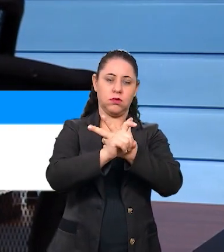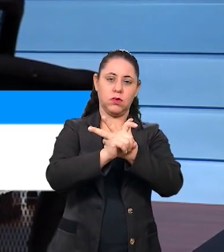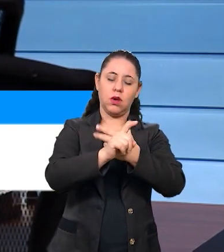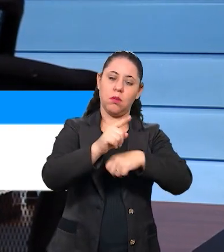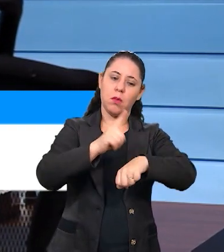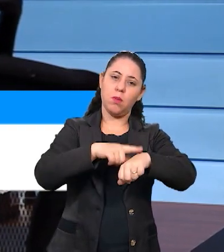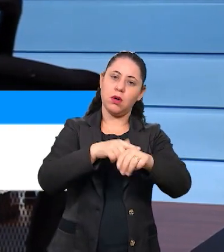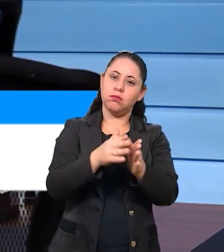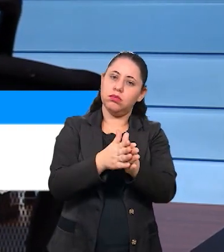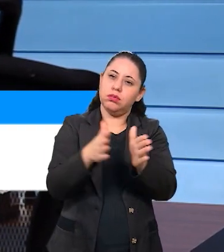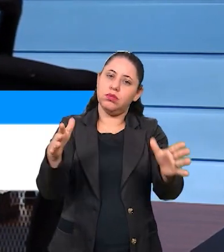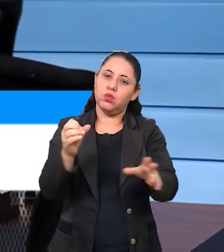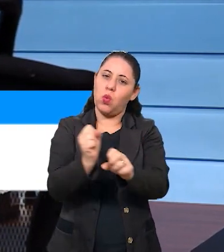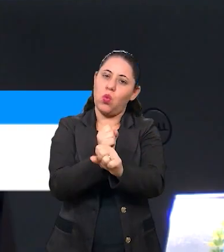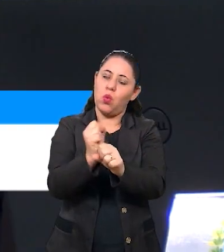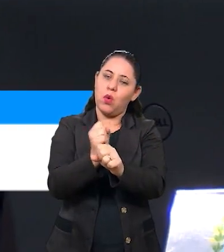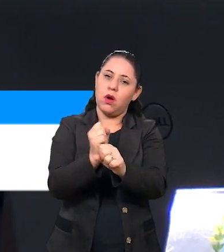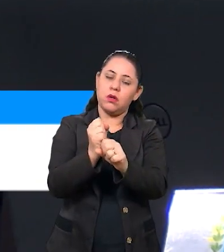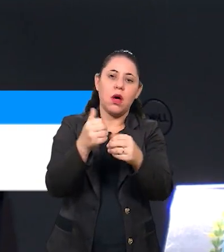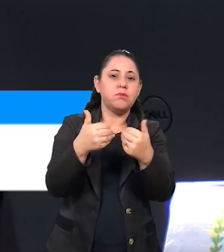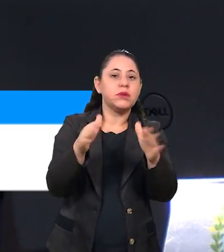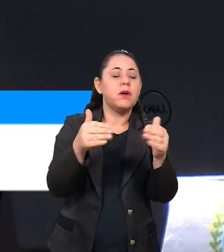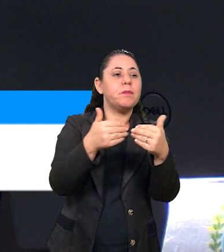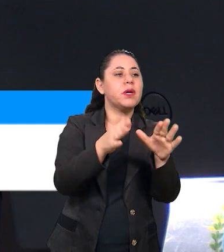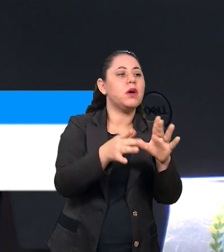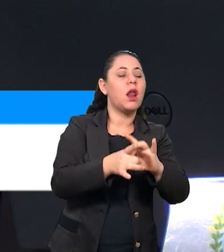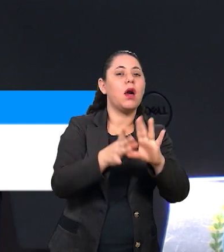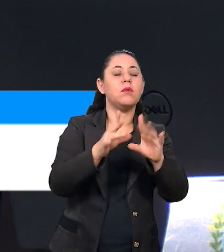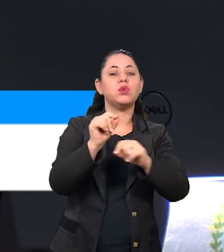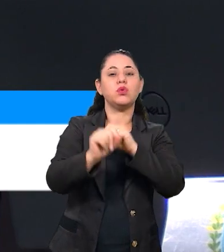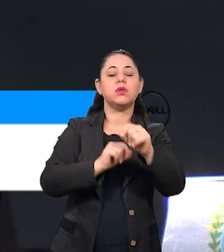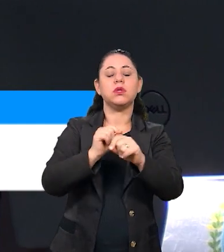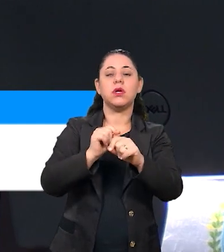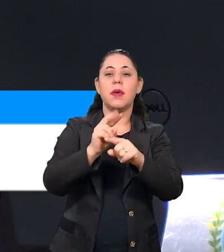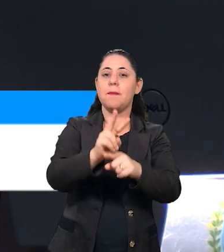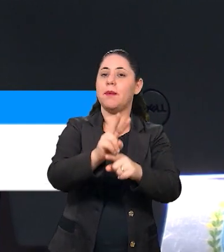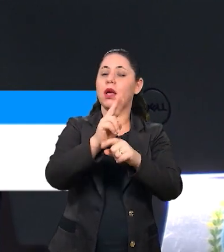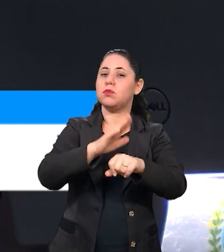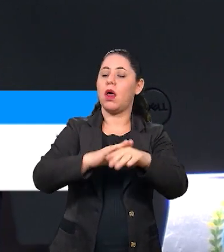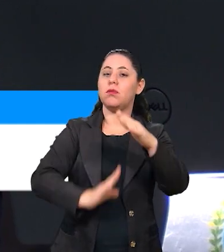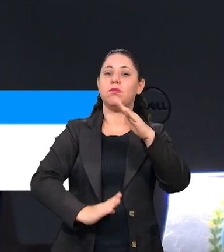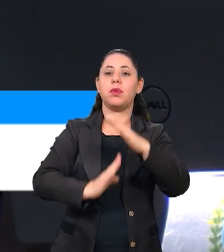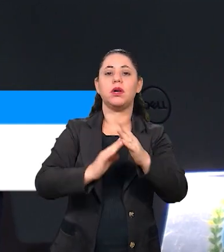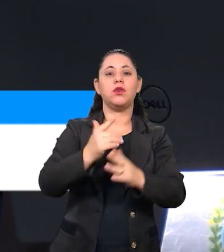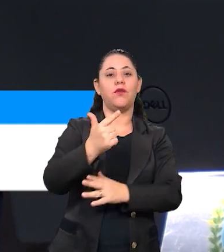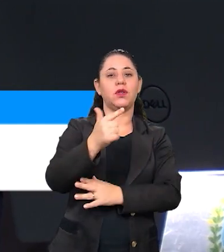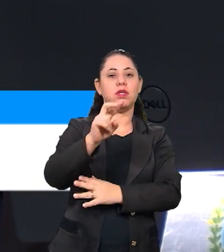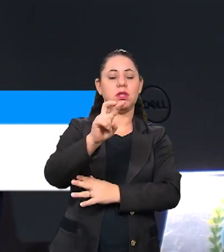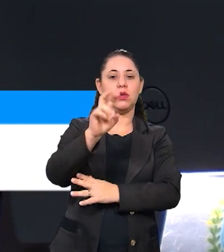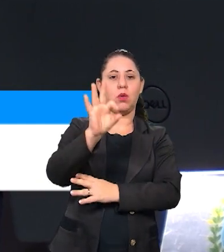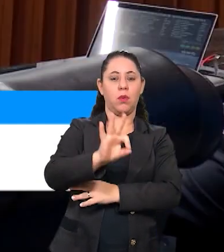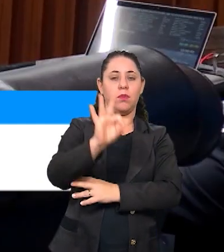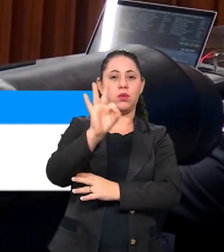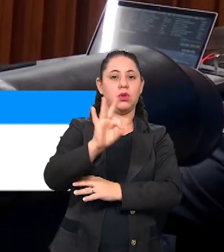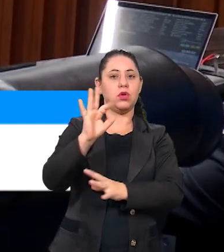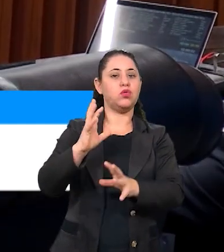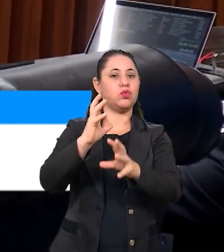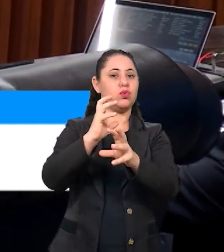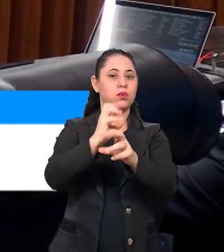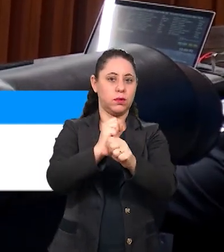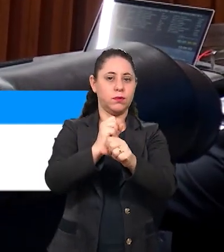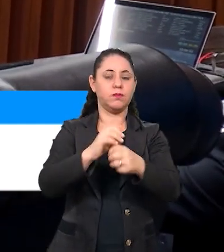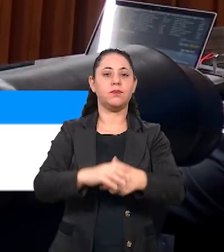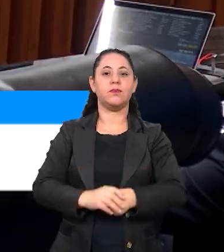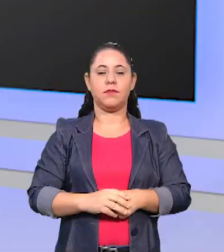durante o exercício do ano que vem, a abrir créditos suplementares de até 25% do total